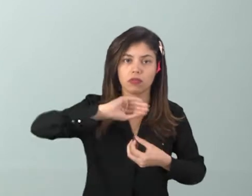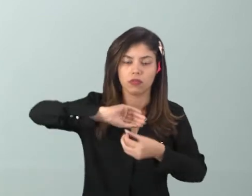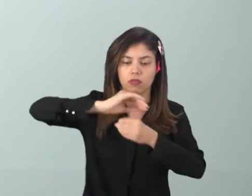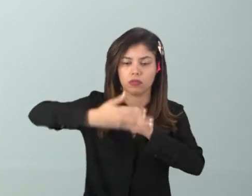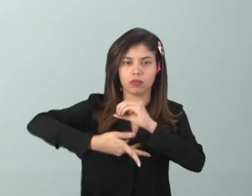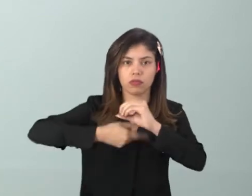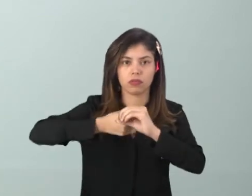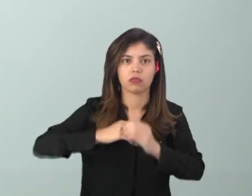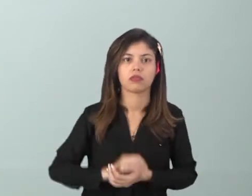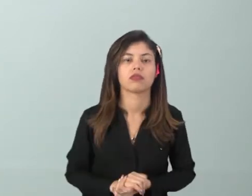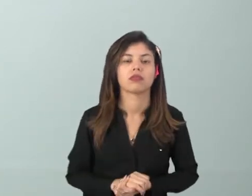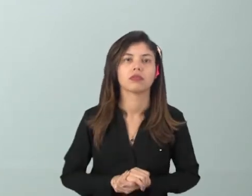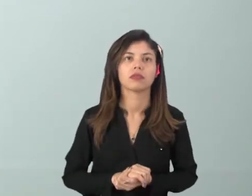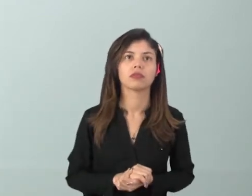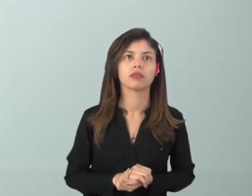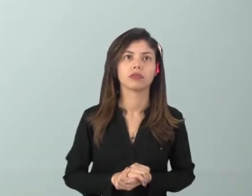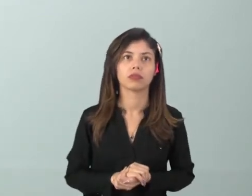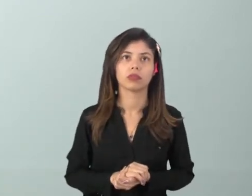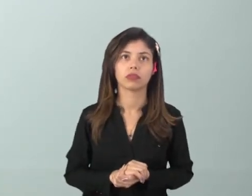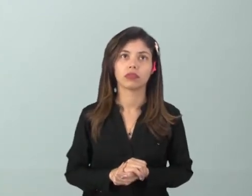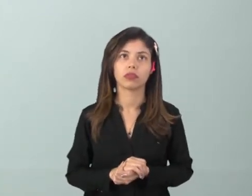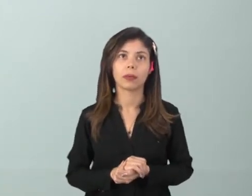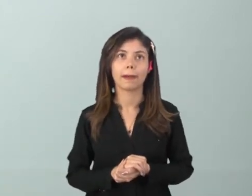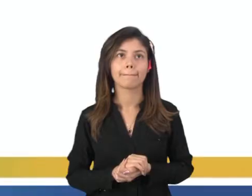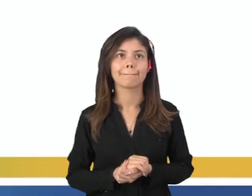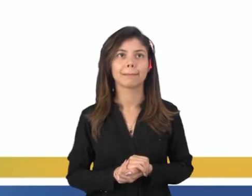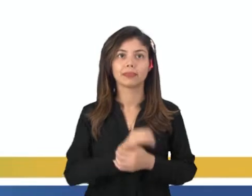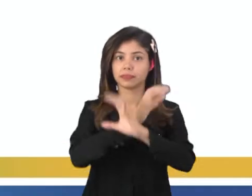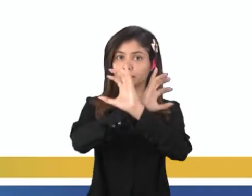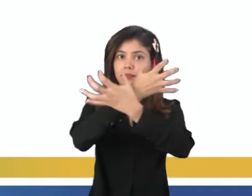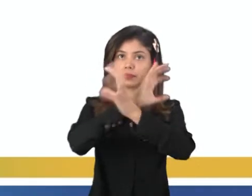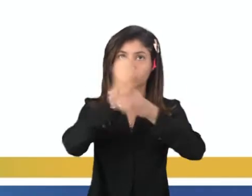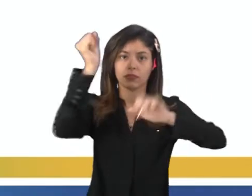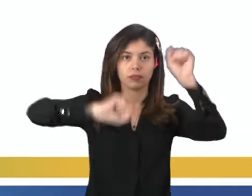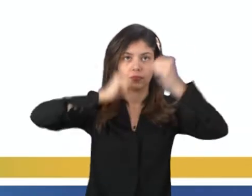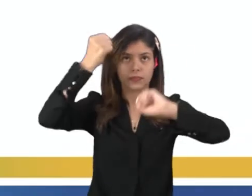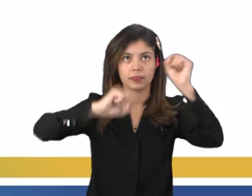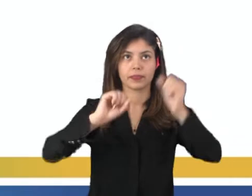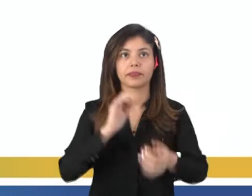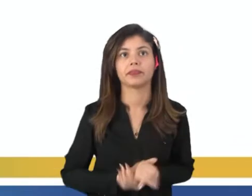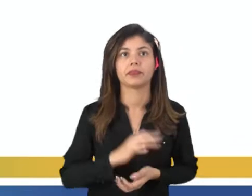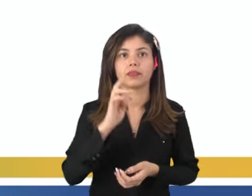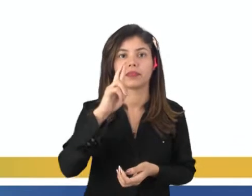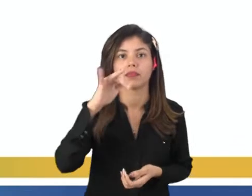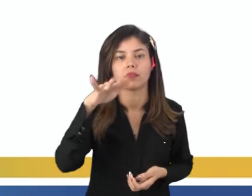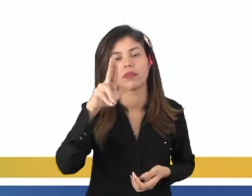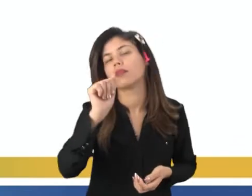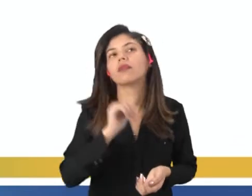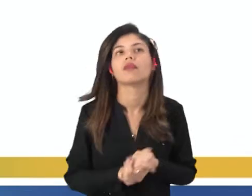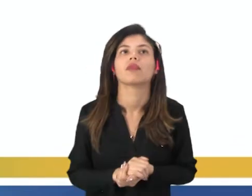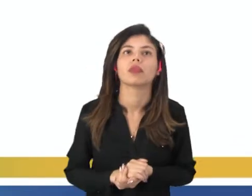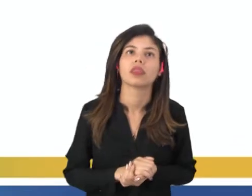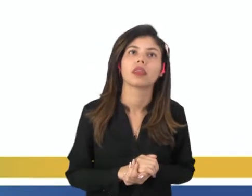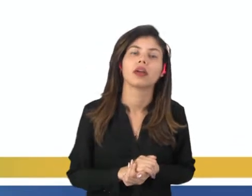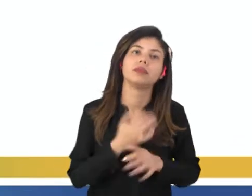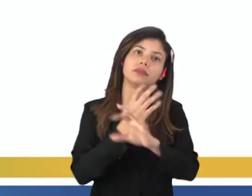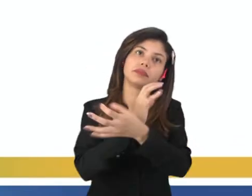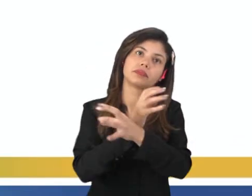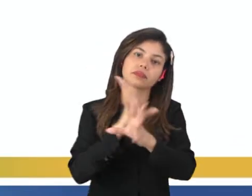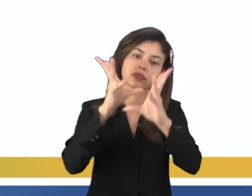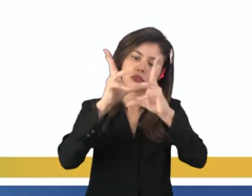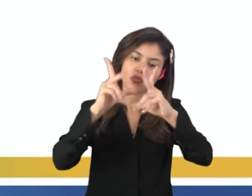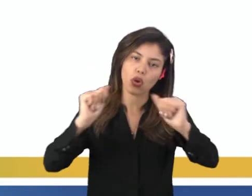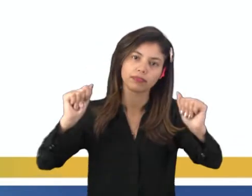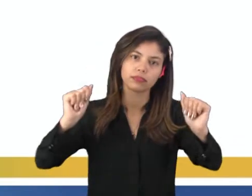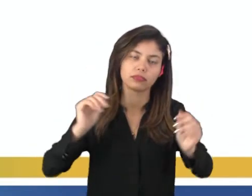tá? Os combustíveis fósseis, tá, gente? As termoelétricas, tá? As termoelétricas utilizam combustível fóssil para produzir